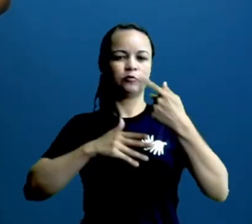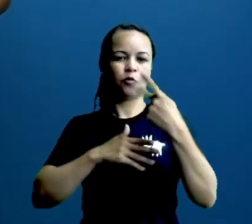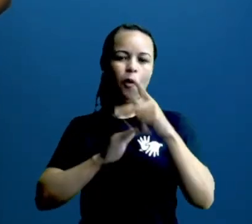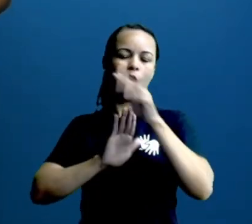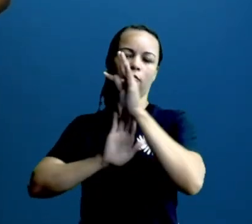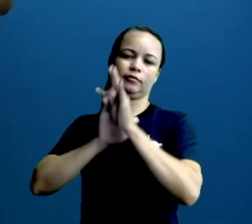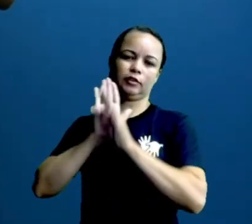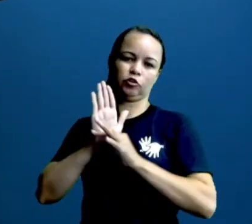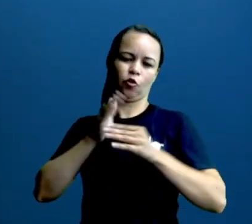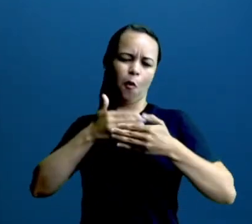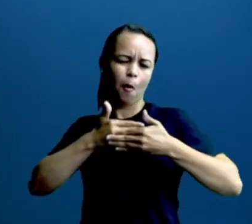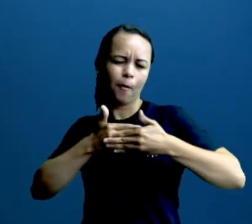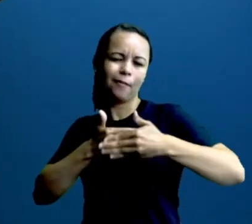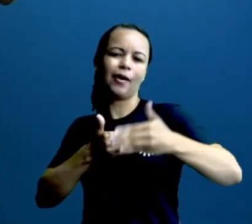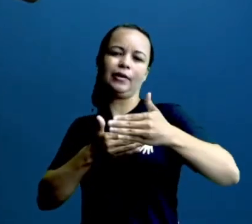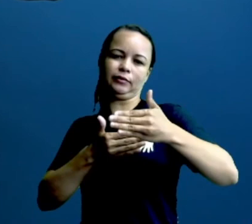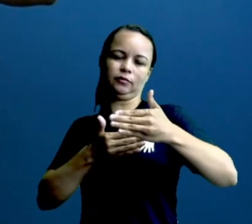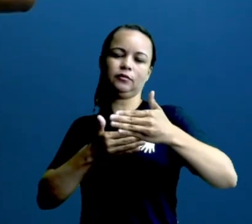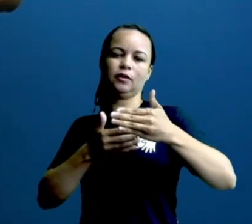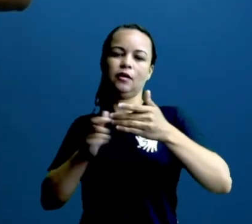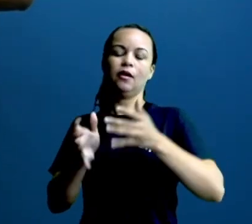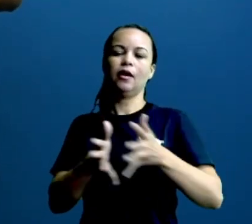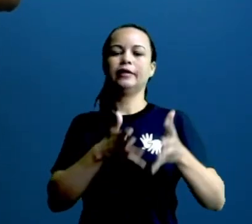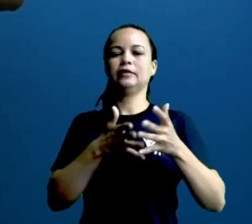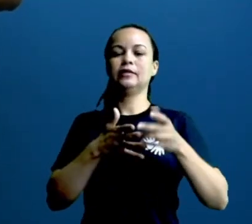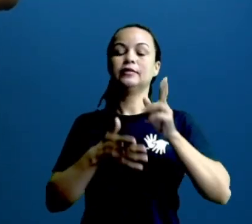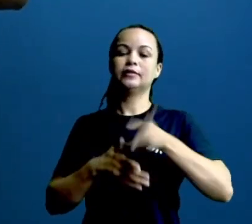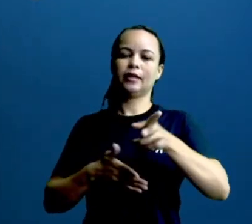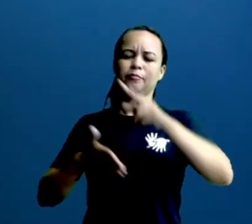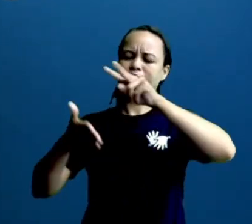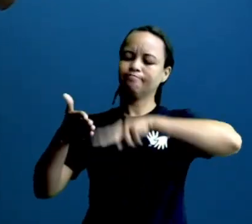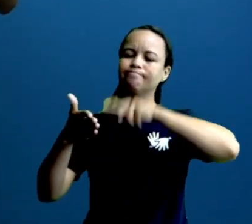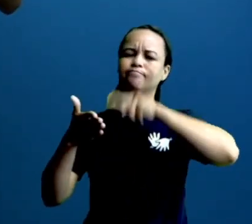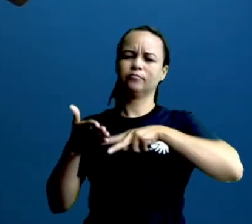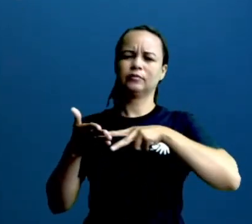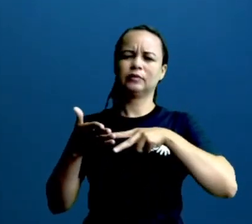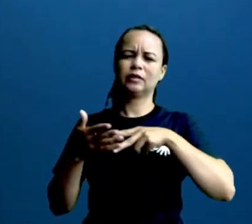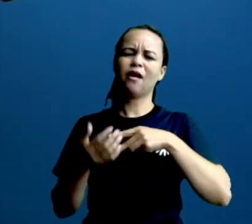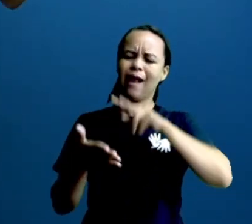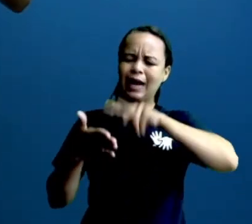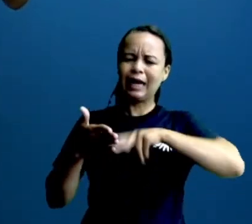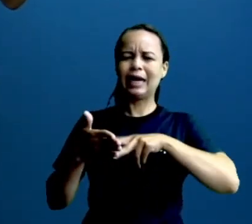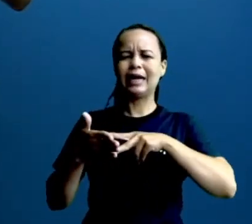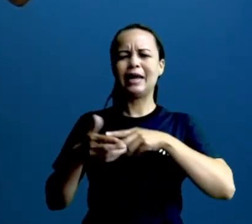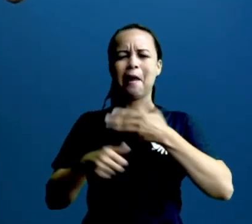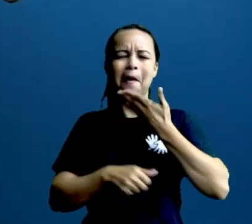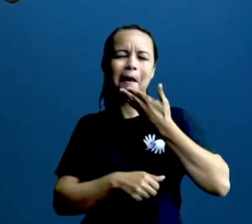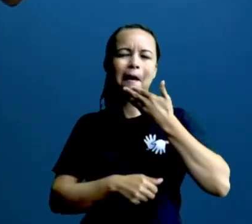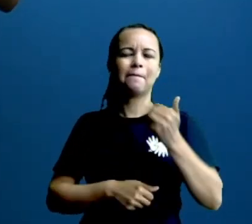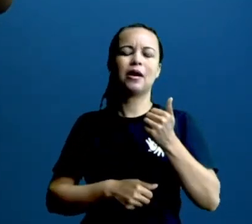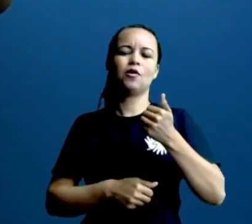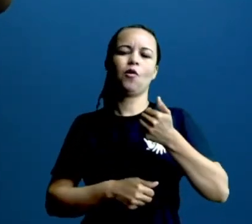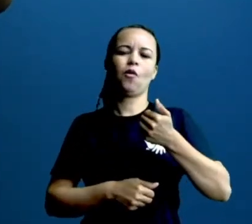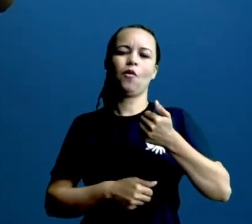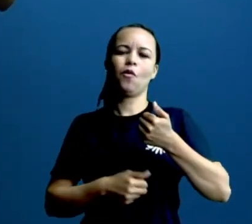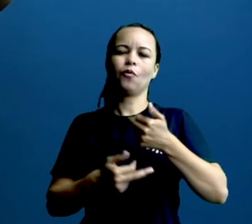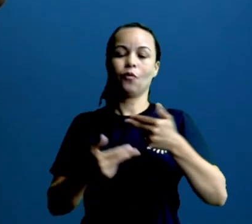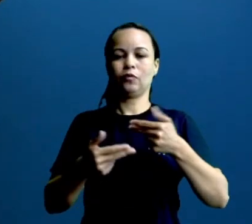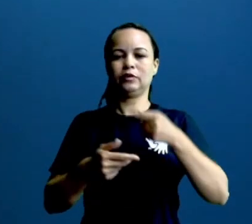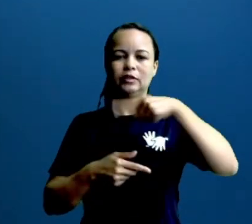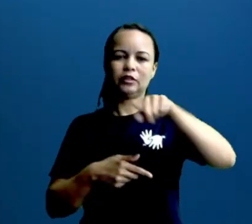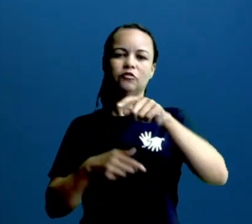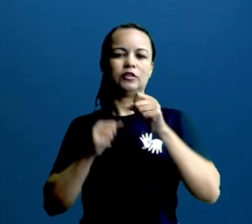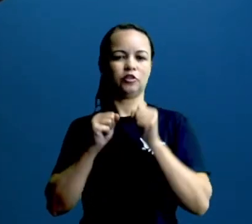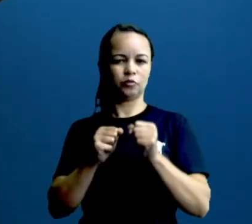comece a dar o primeiro passo e que sempre façam leitura, gente. Lê, é a melhor coisa que você deve fazer.